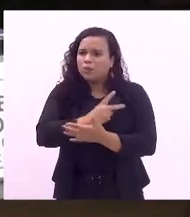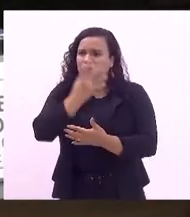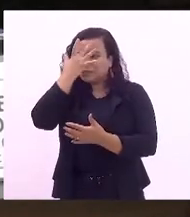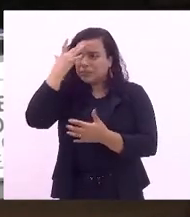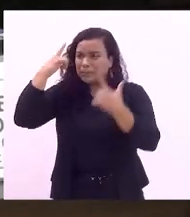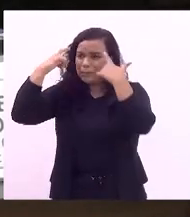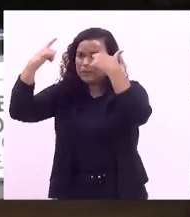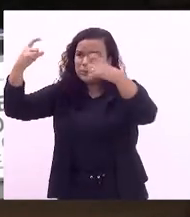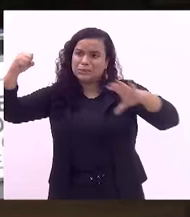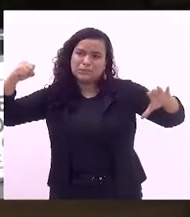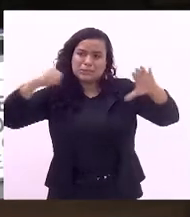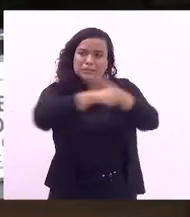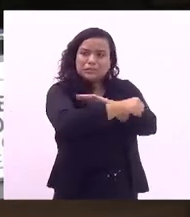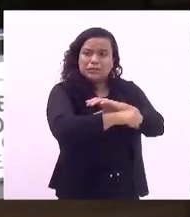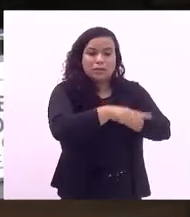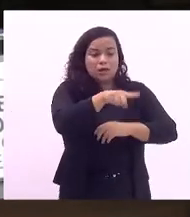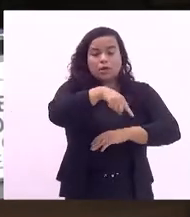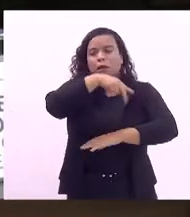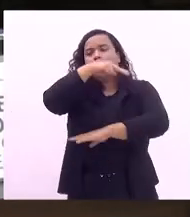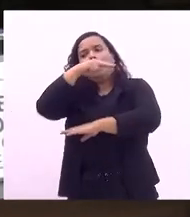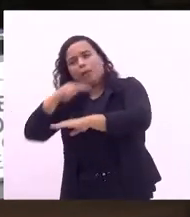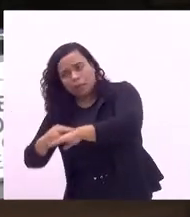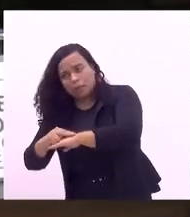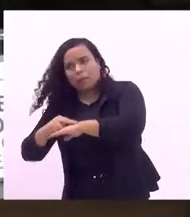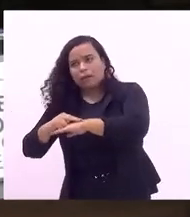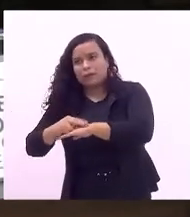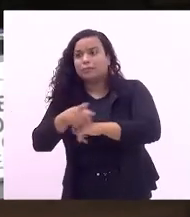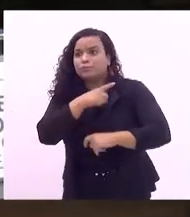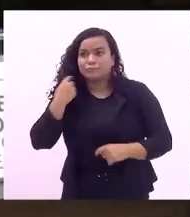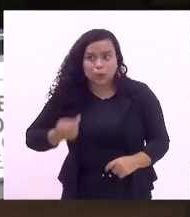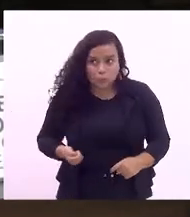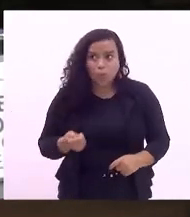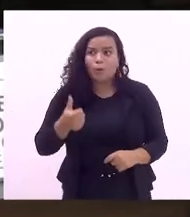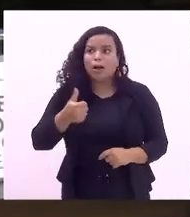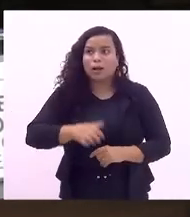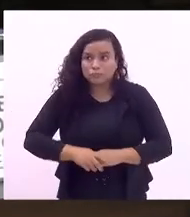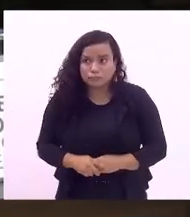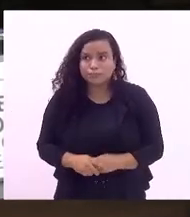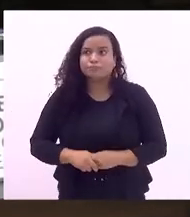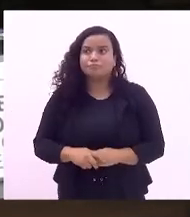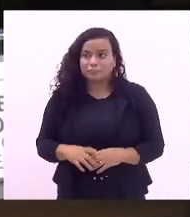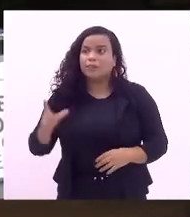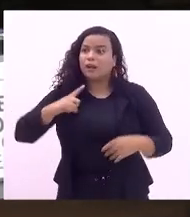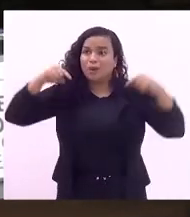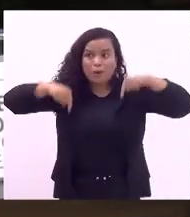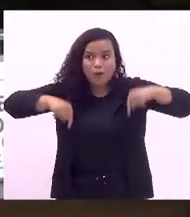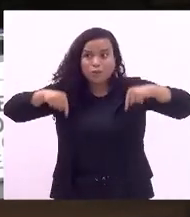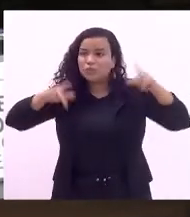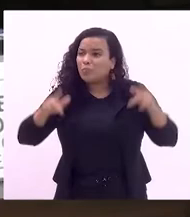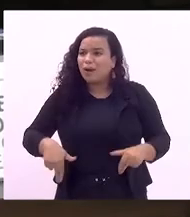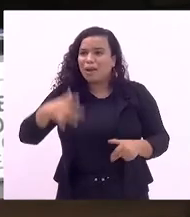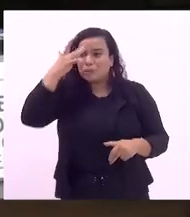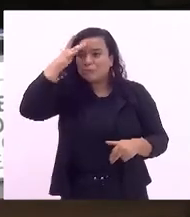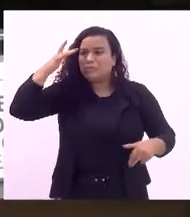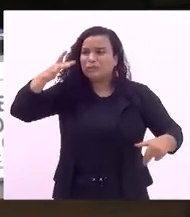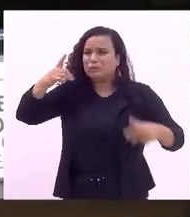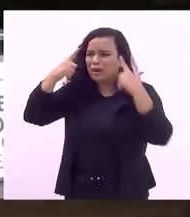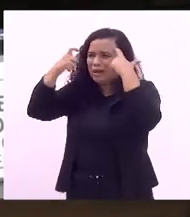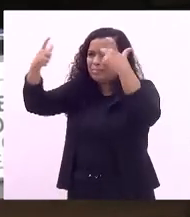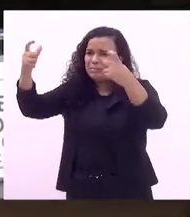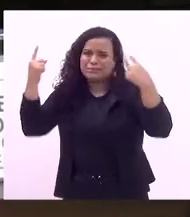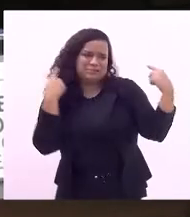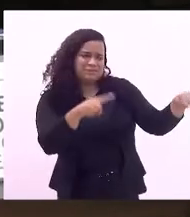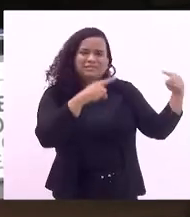morto e esse é um paradigma muito presente na nossa sociedade todo mundo está se agredindo todo mundo está civil